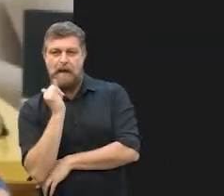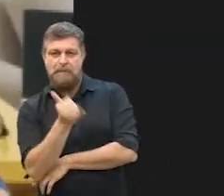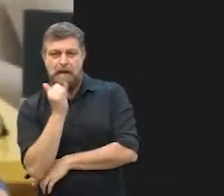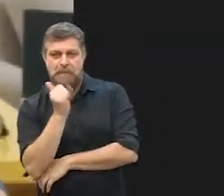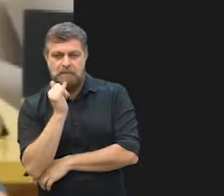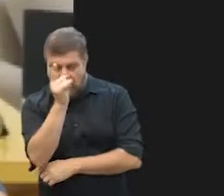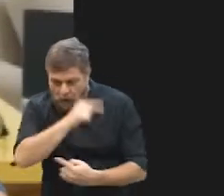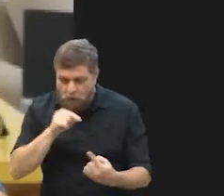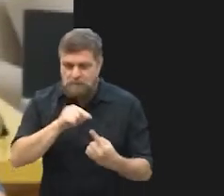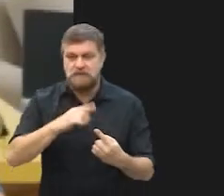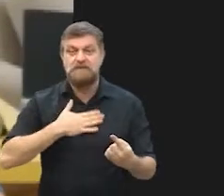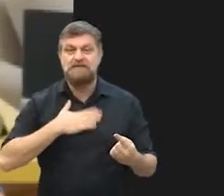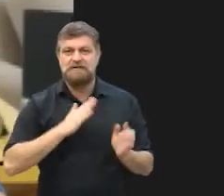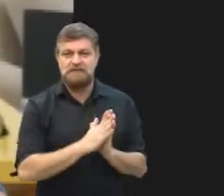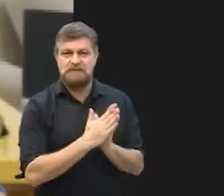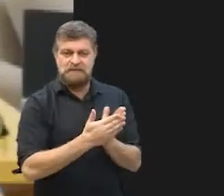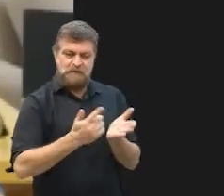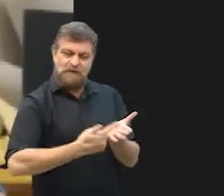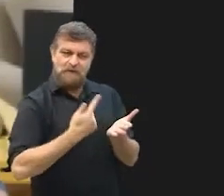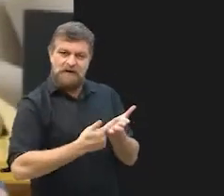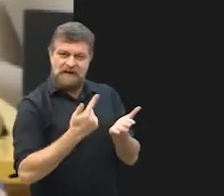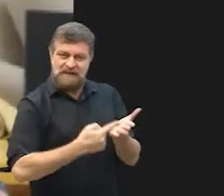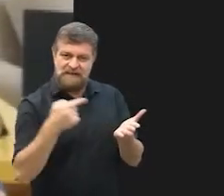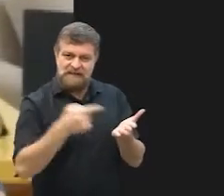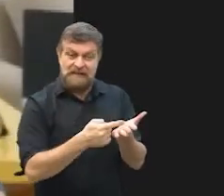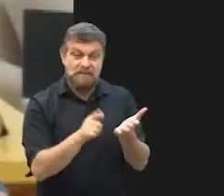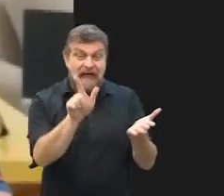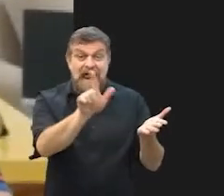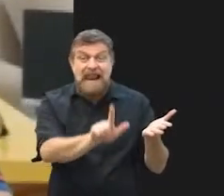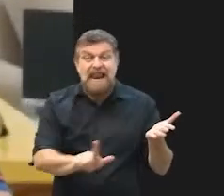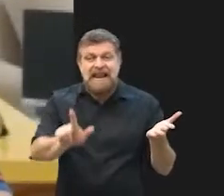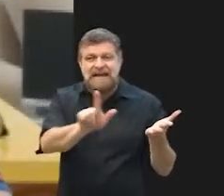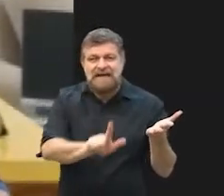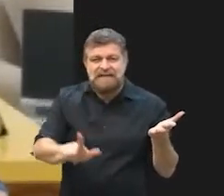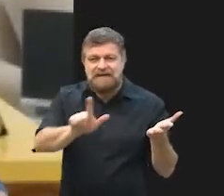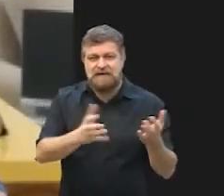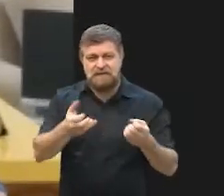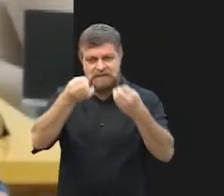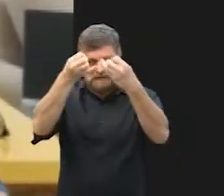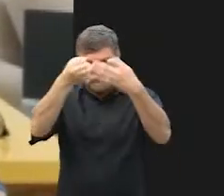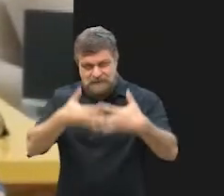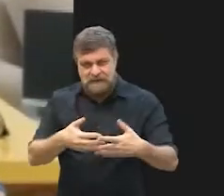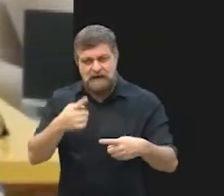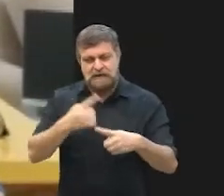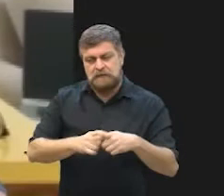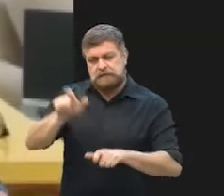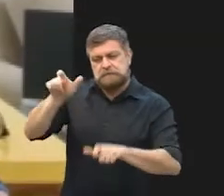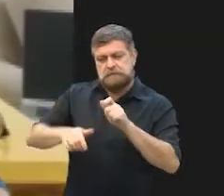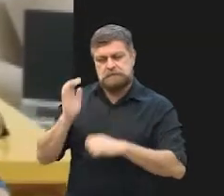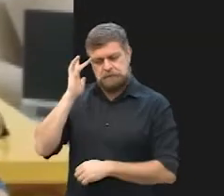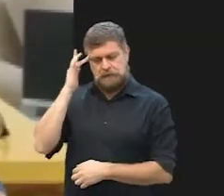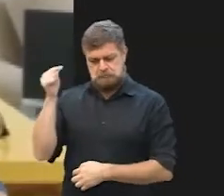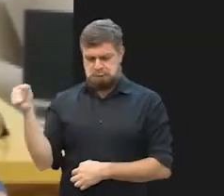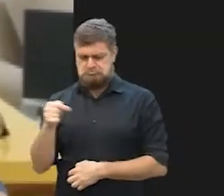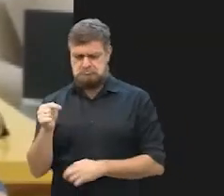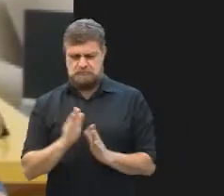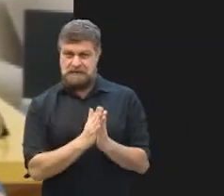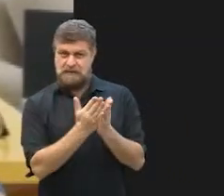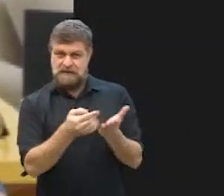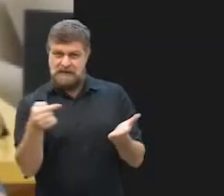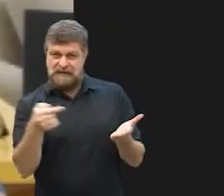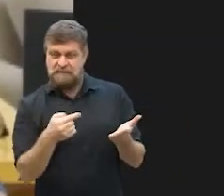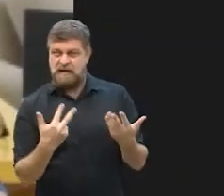essa finalidade. Então, o livro é um livro literário. Eu queria explicar isso aqui porque tem pessoas que acham que esse livro